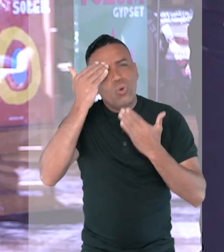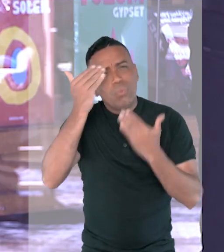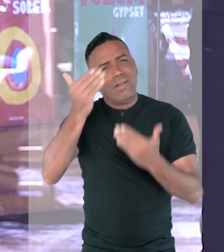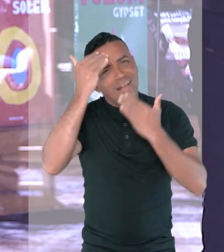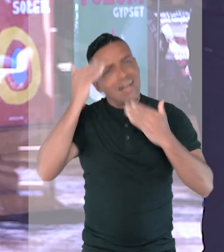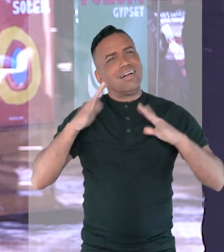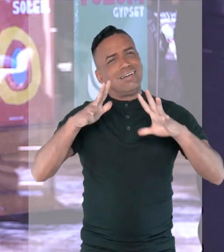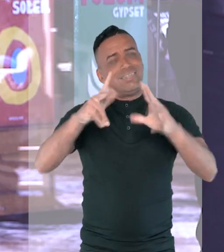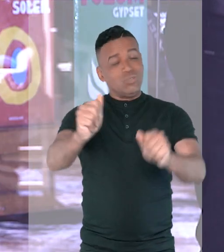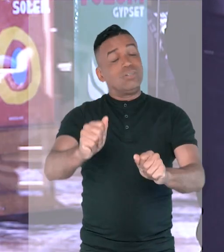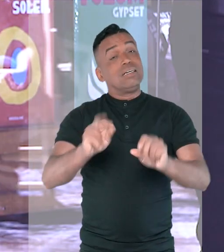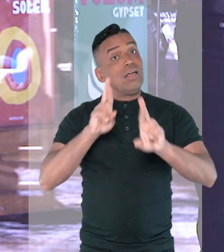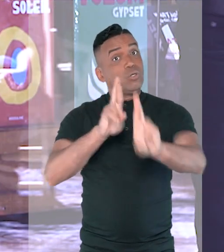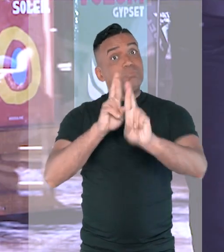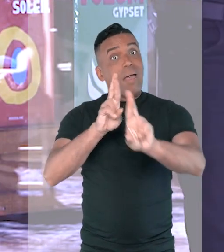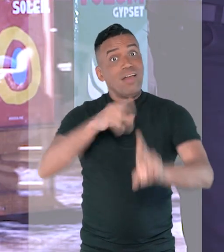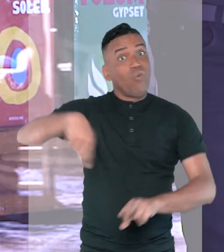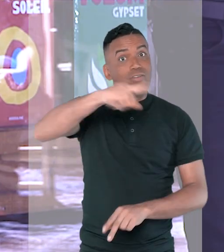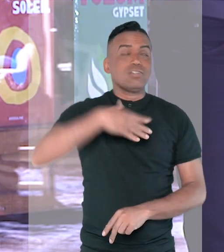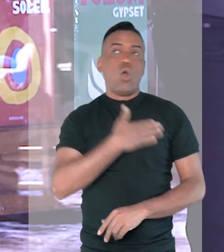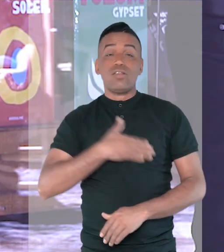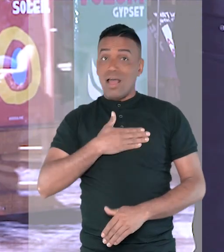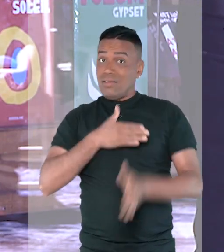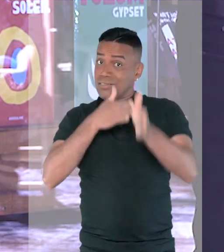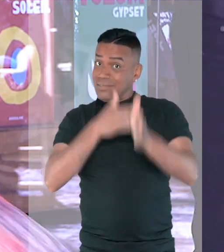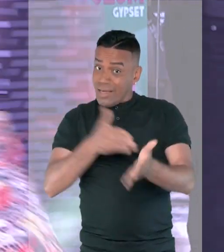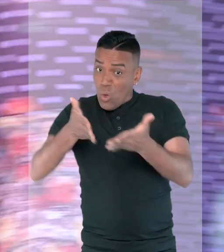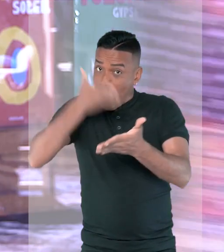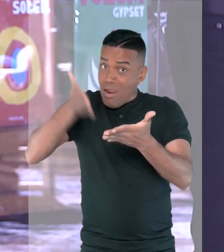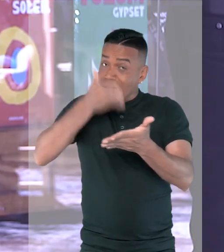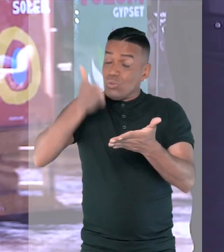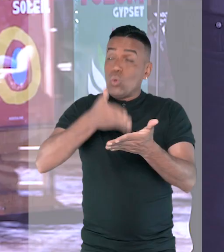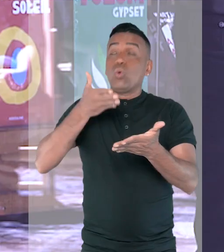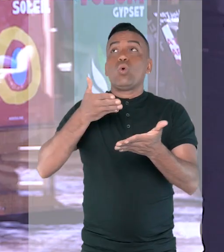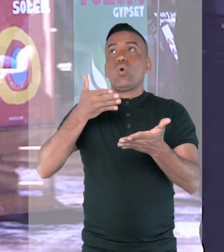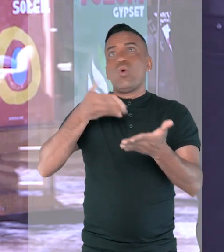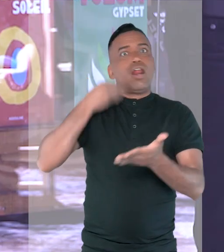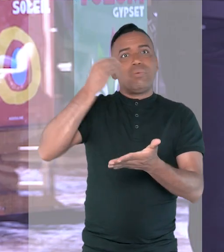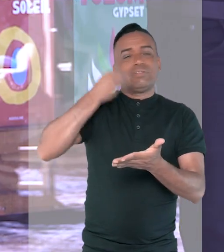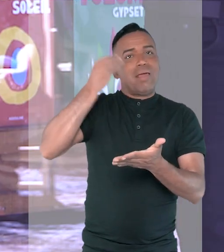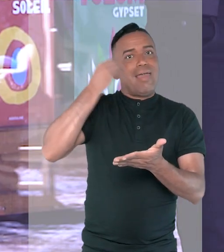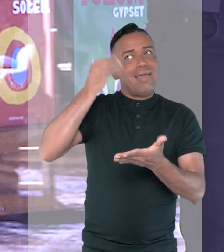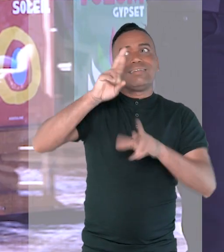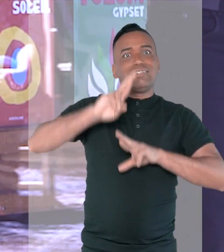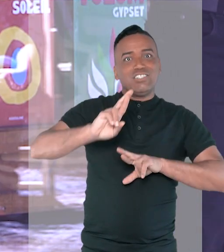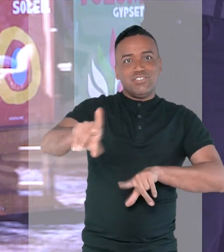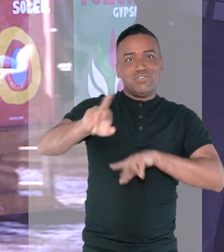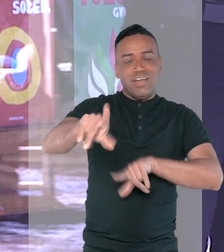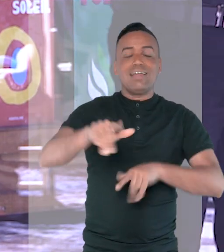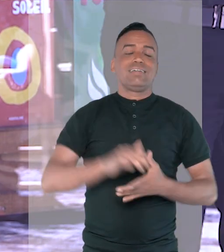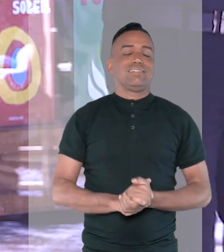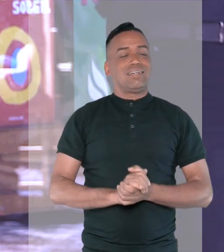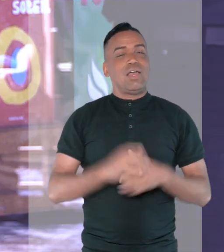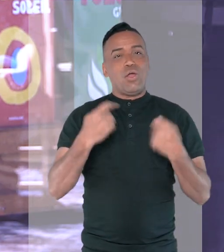Gente, muito obrigada. Eu espero que vocês tenham gostado. Quem acompanhou a leitura teve com certeza uma experiência muito